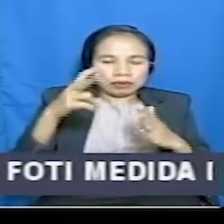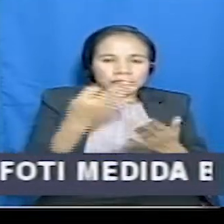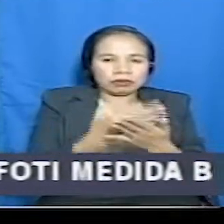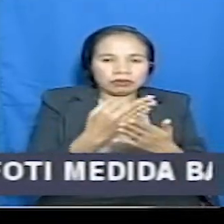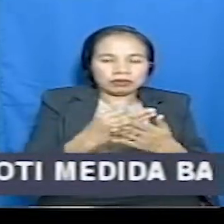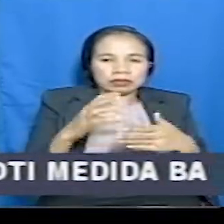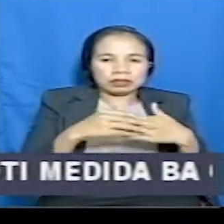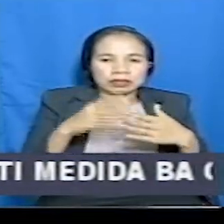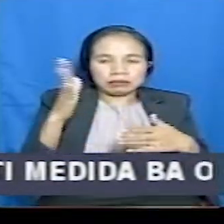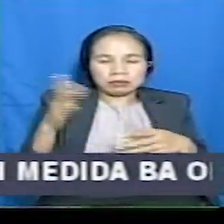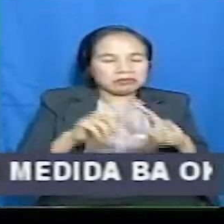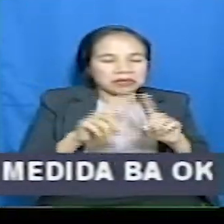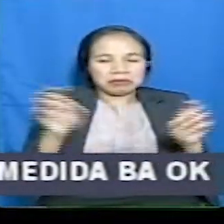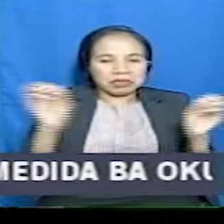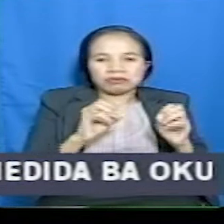mai berealidade lato.